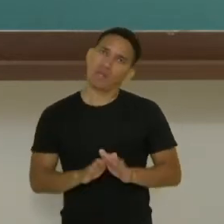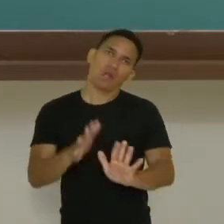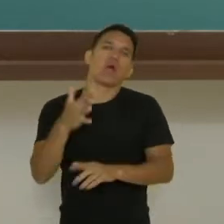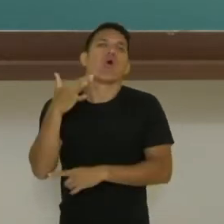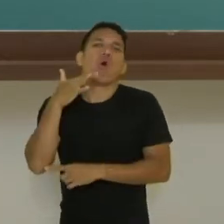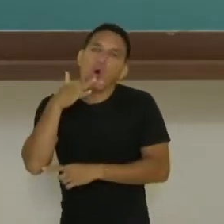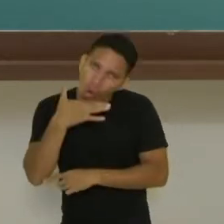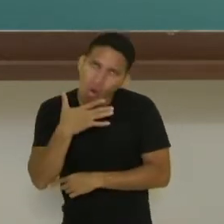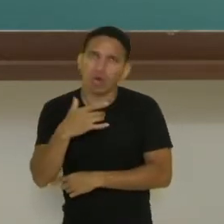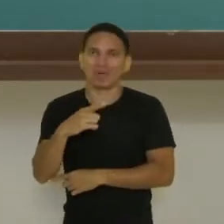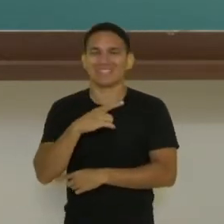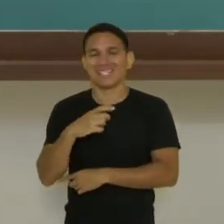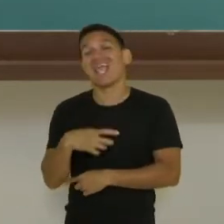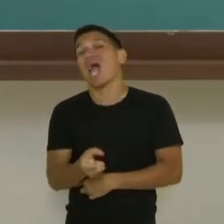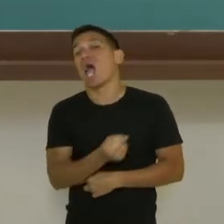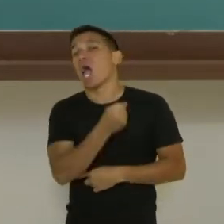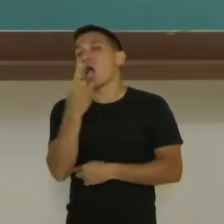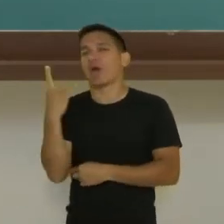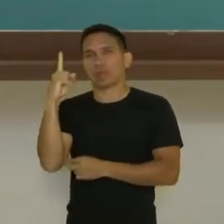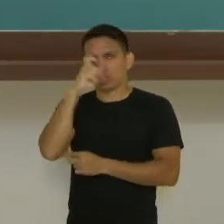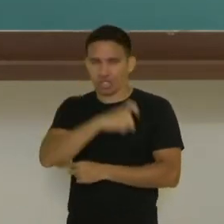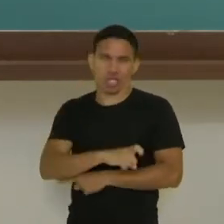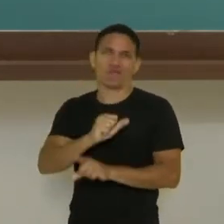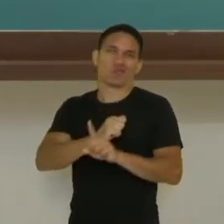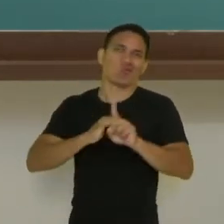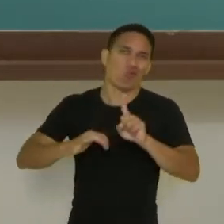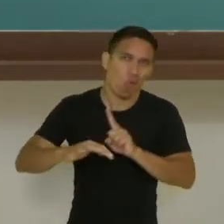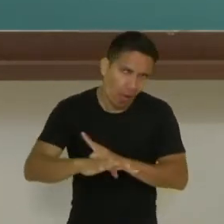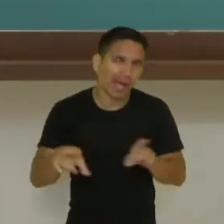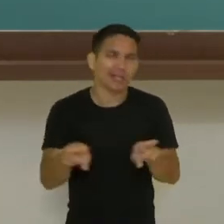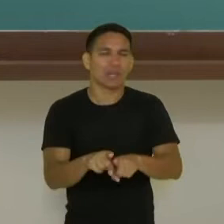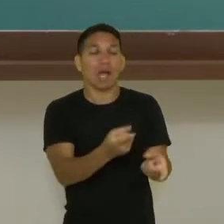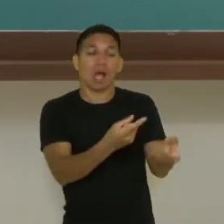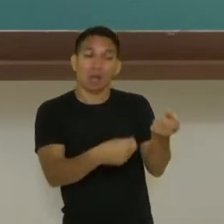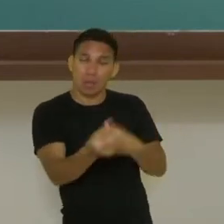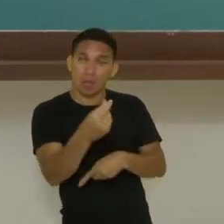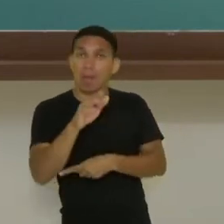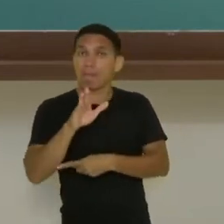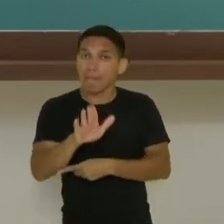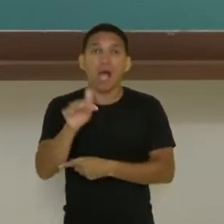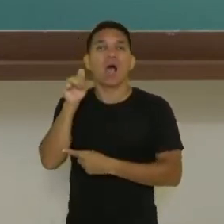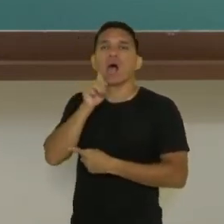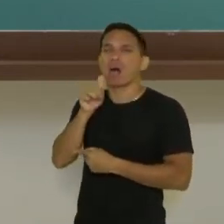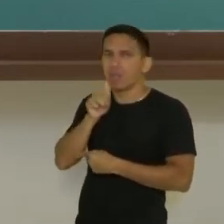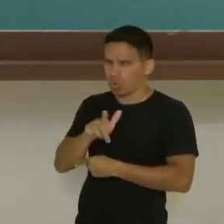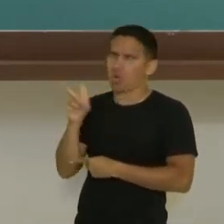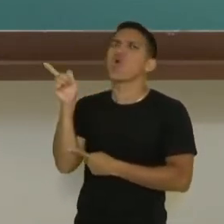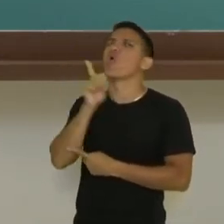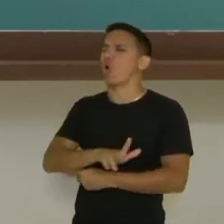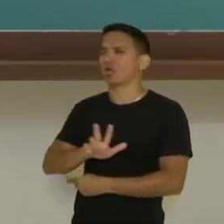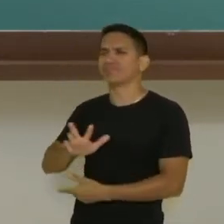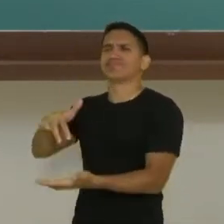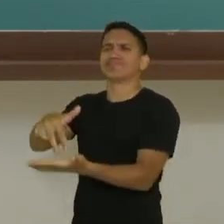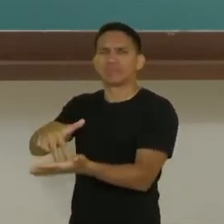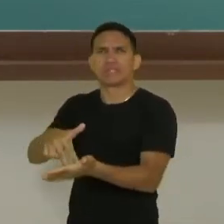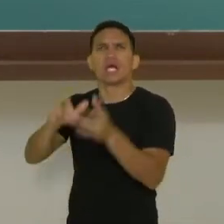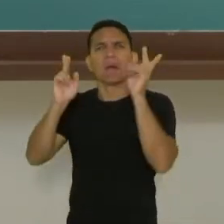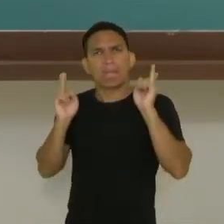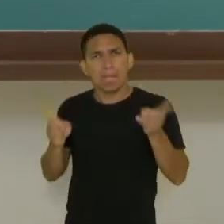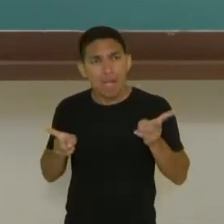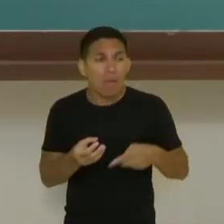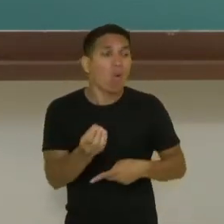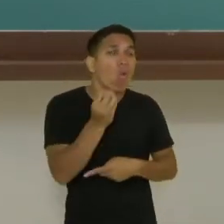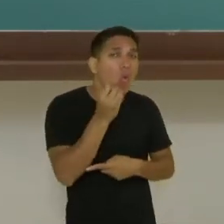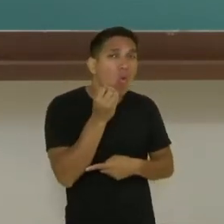Claro, existem bloqueios sociais e econômicos, mas as mulheres conseguem, tanto tendo as mesmas